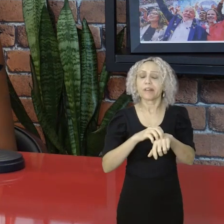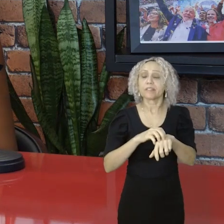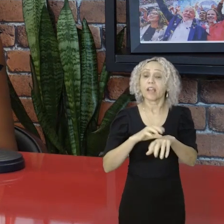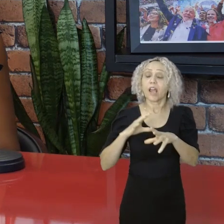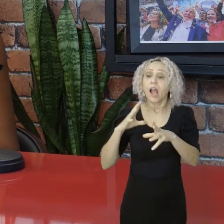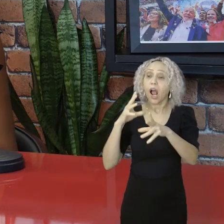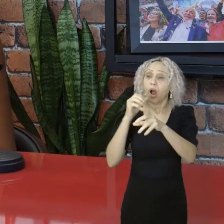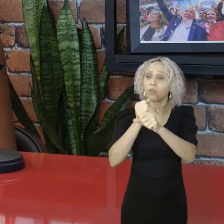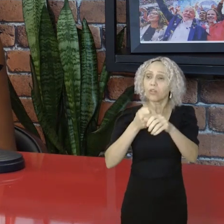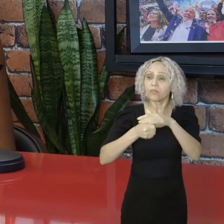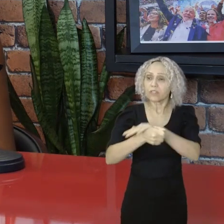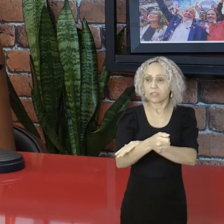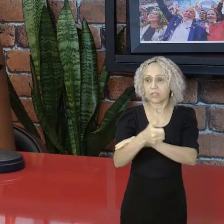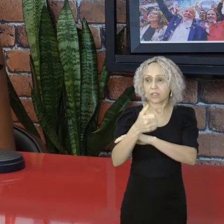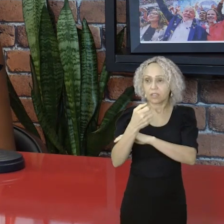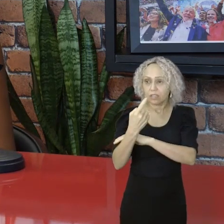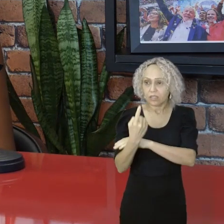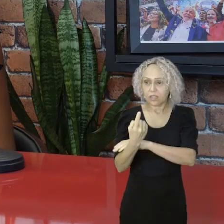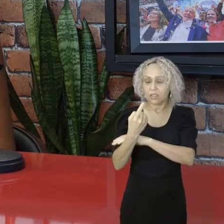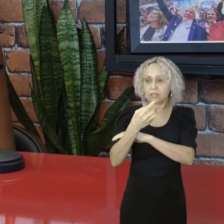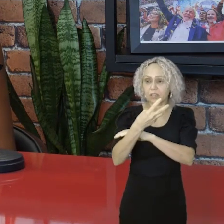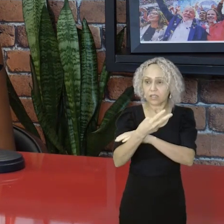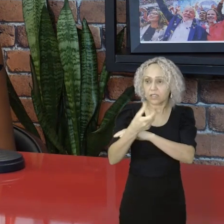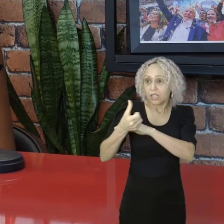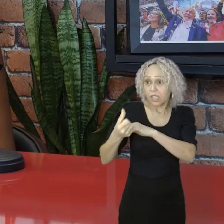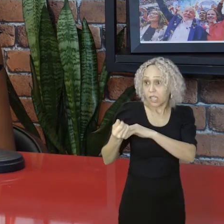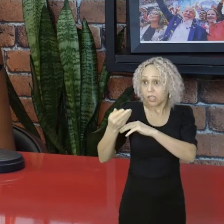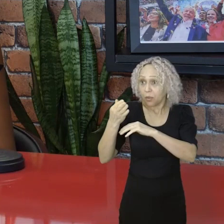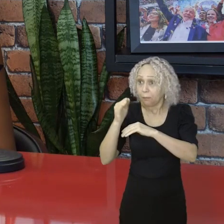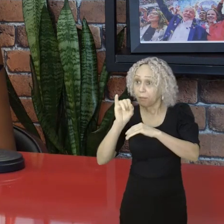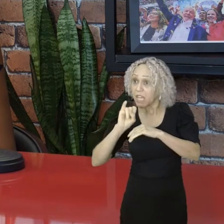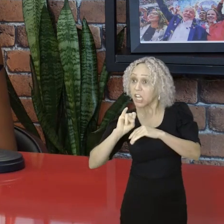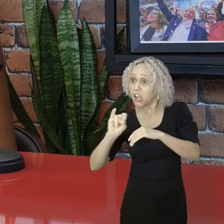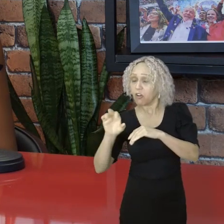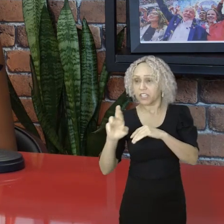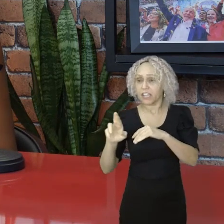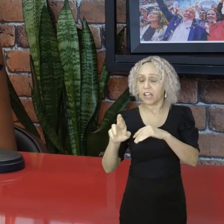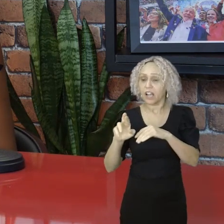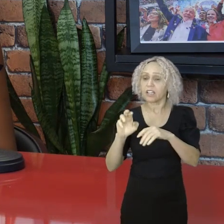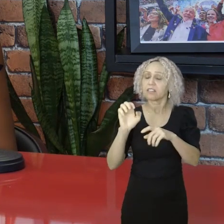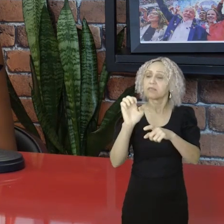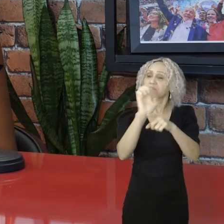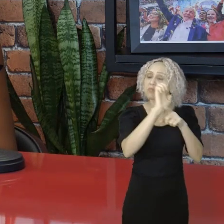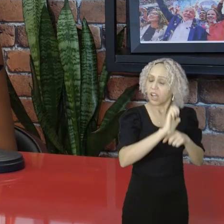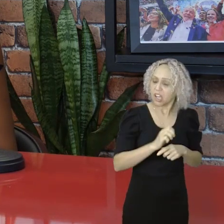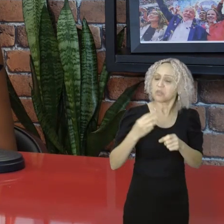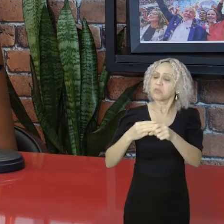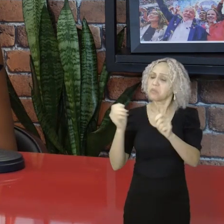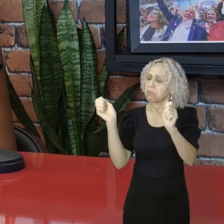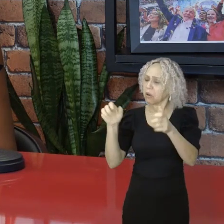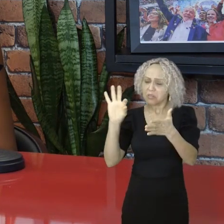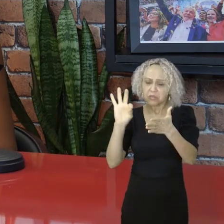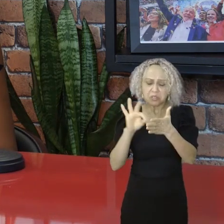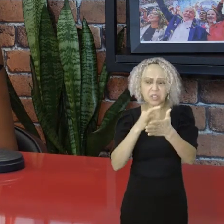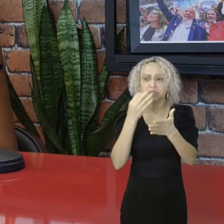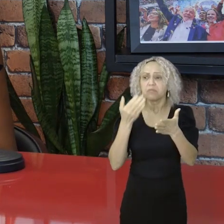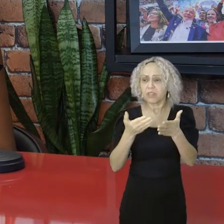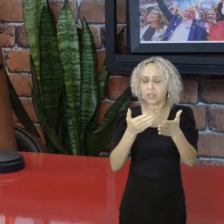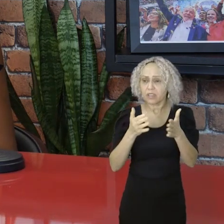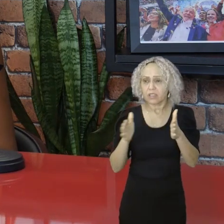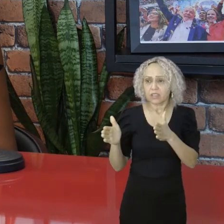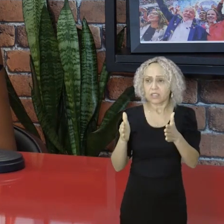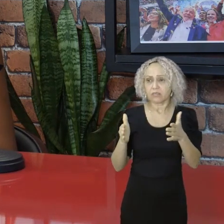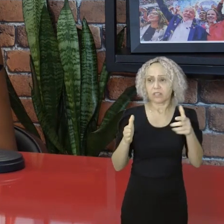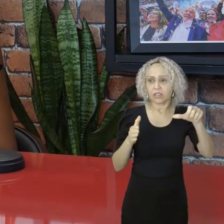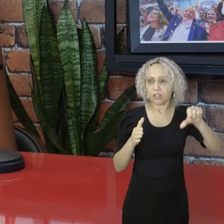mobilidade. Ao todo, o investimento será de R$ 136 bilhões e estados e municípios poderão se inscrever